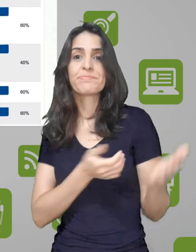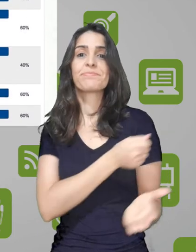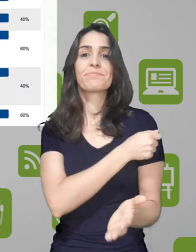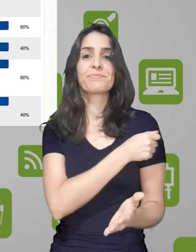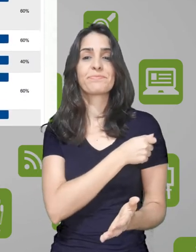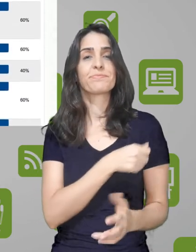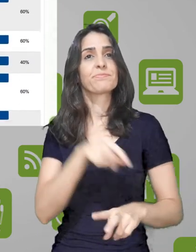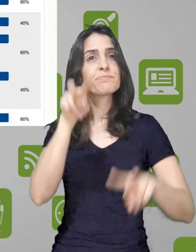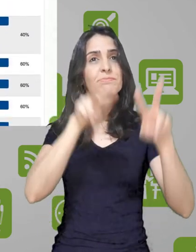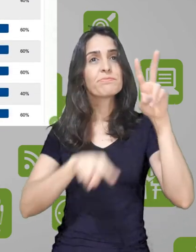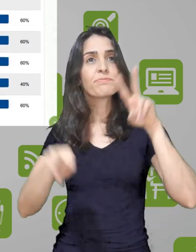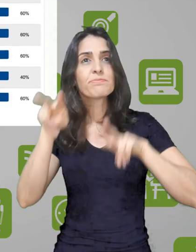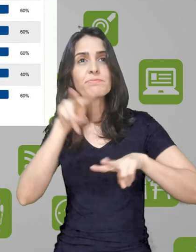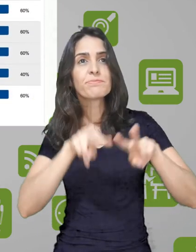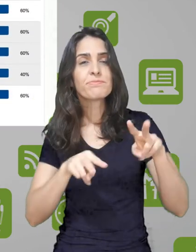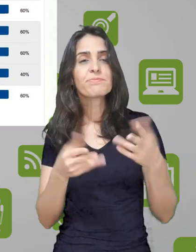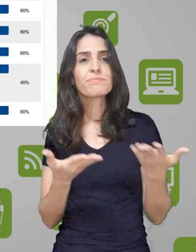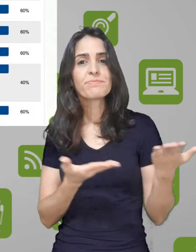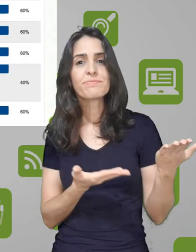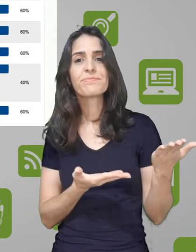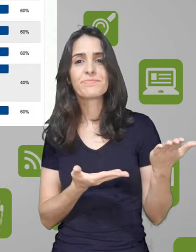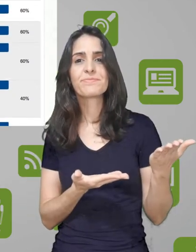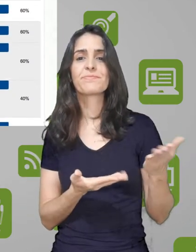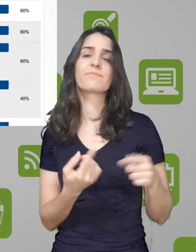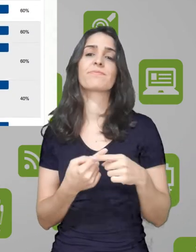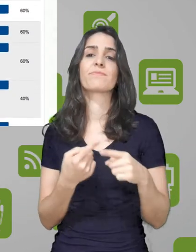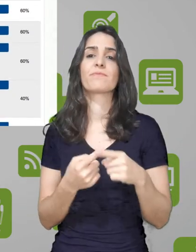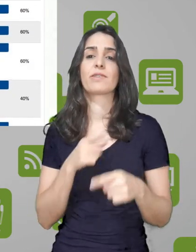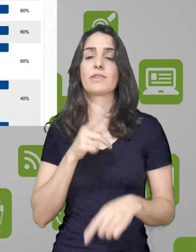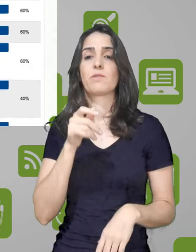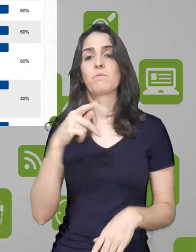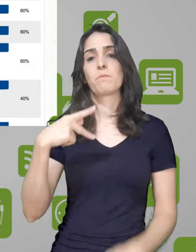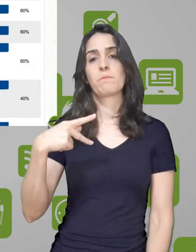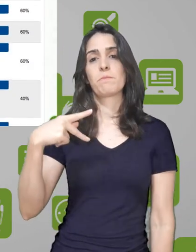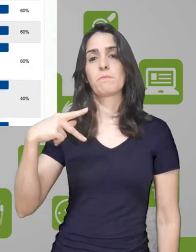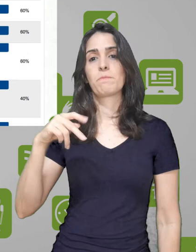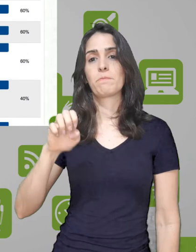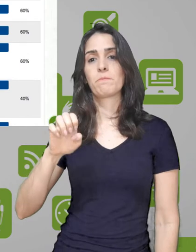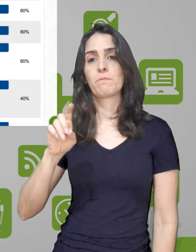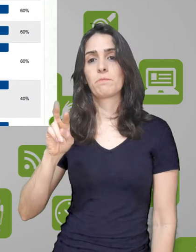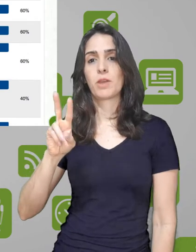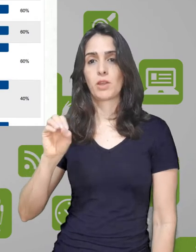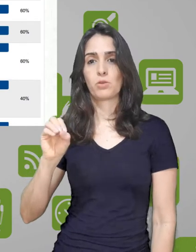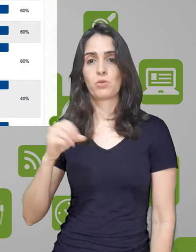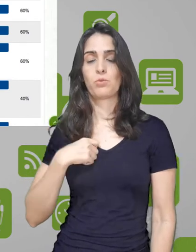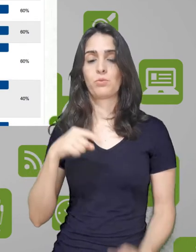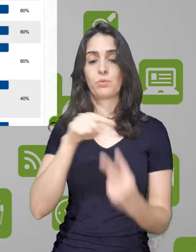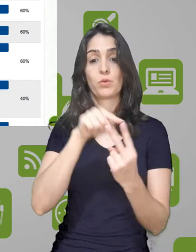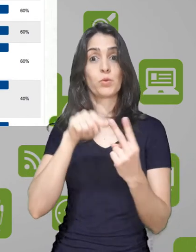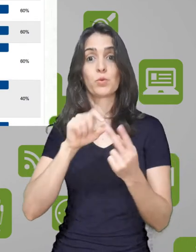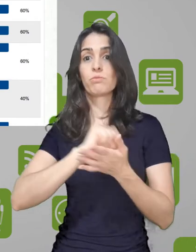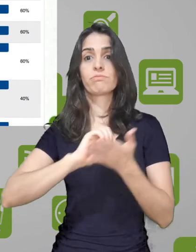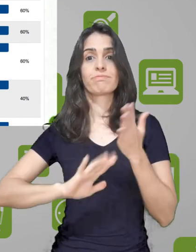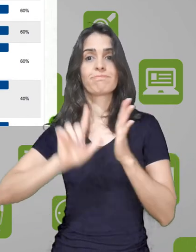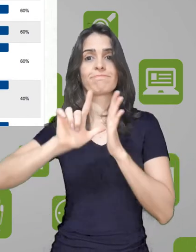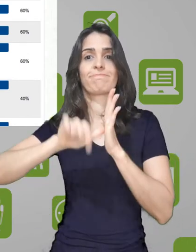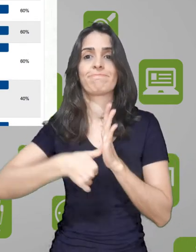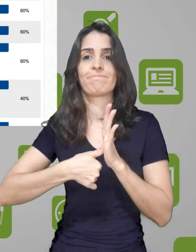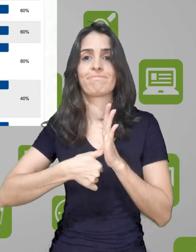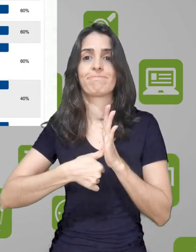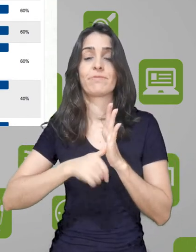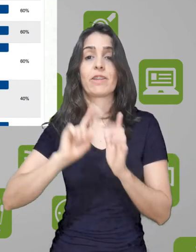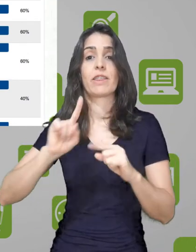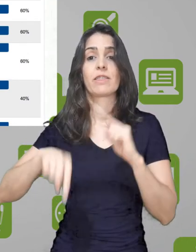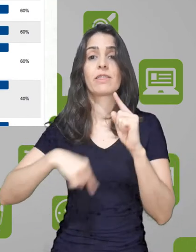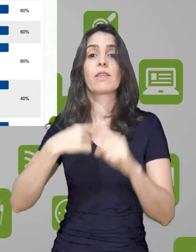alunos é essa né então eu posso ver aqui que o Pedro por exemplo ele perdeu as duas primeiras